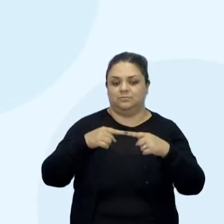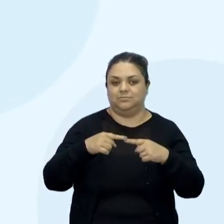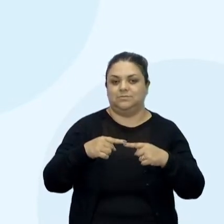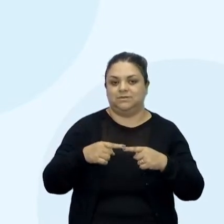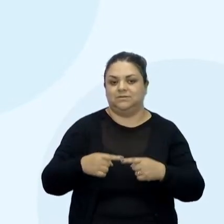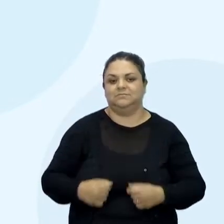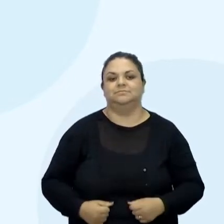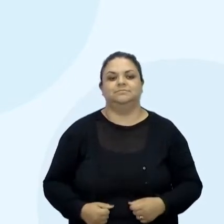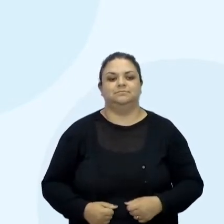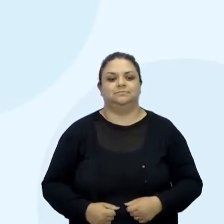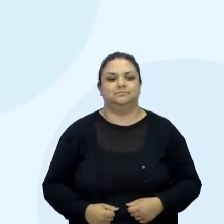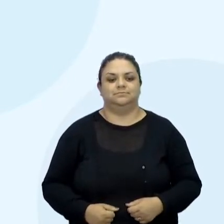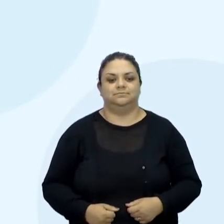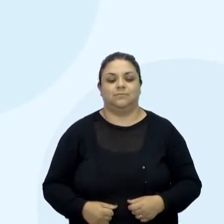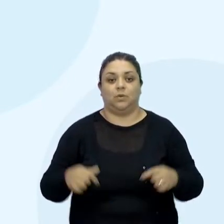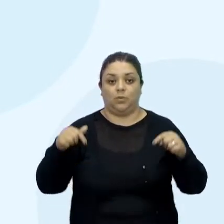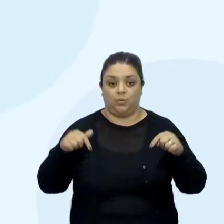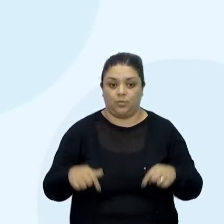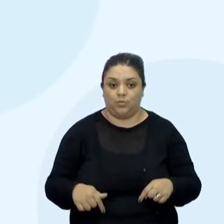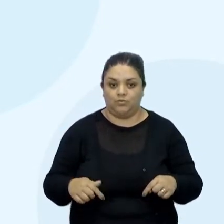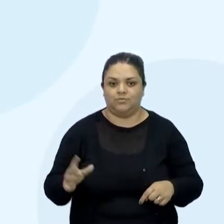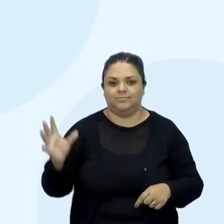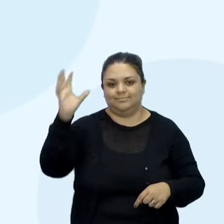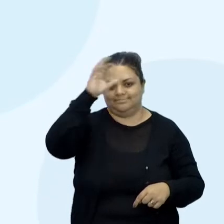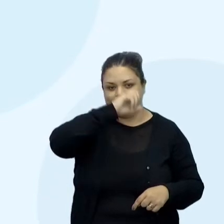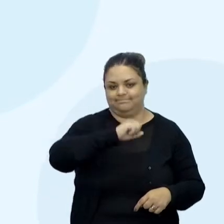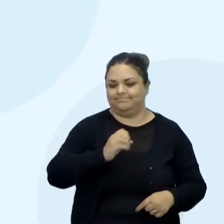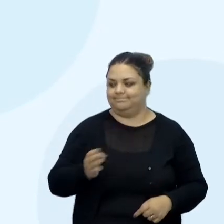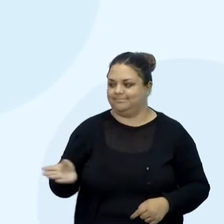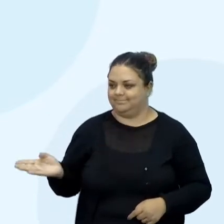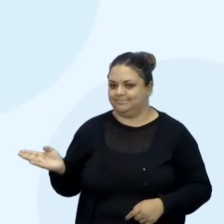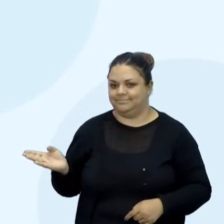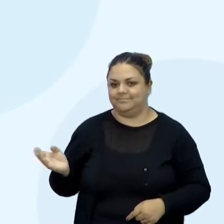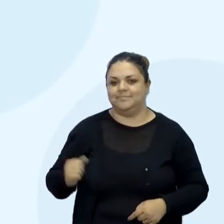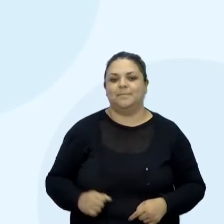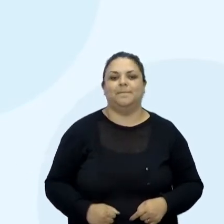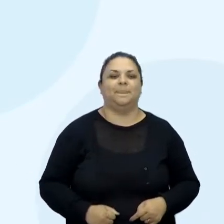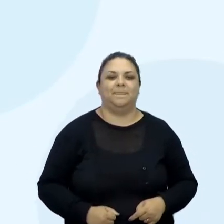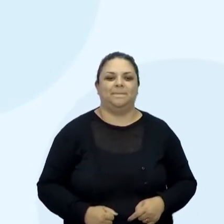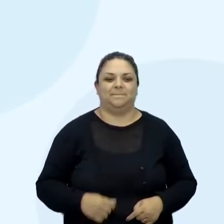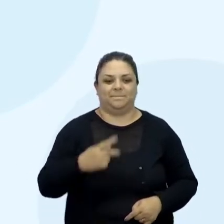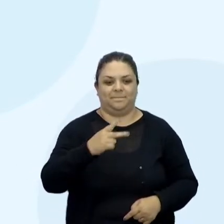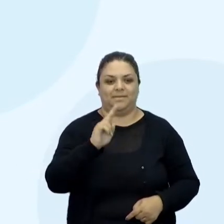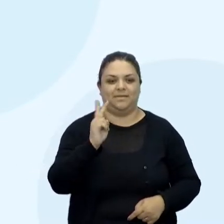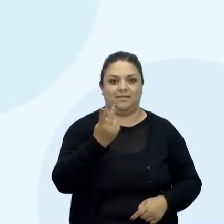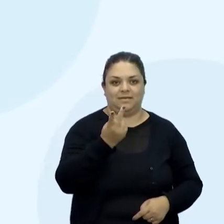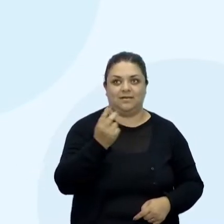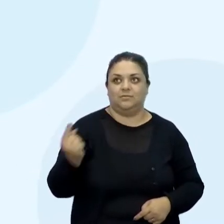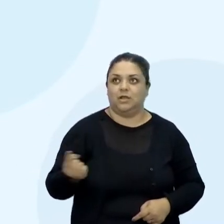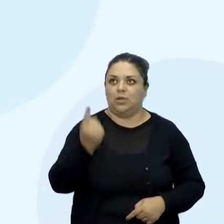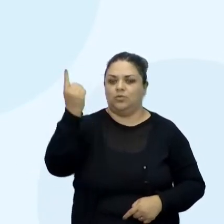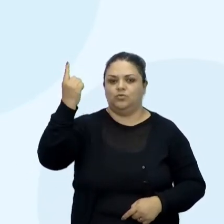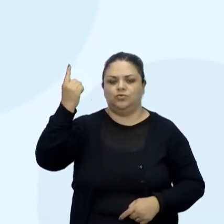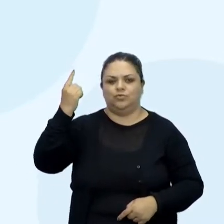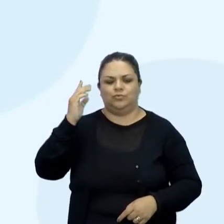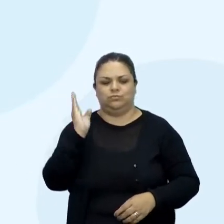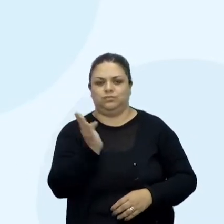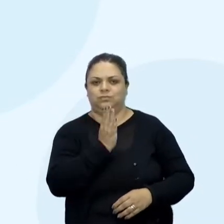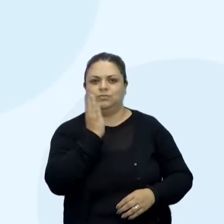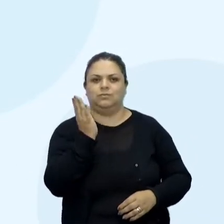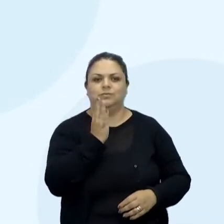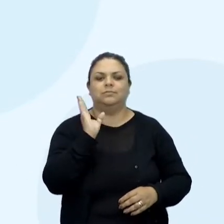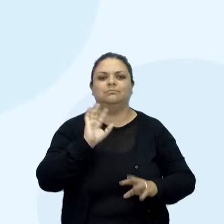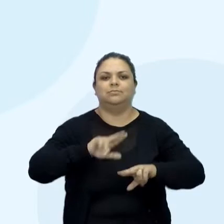de base 10. E hoje, para hoje, a nossa aula 7, claro, pH e o mal da altitude. Então, a gente vai contextualizar